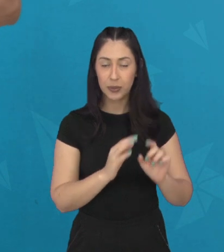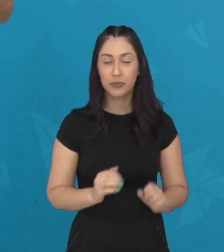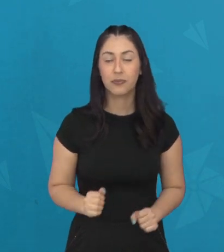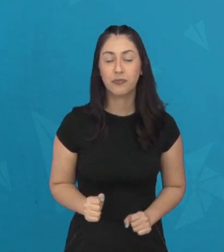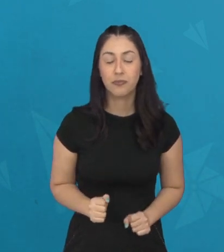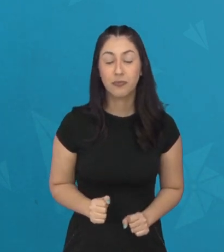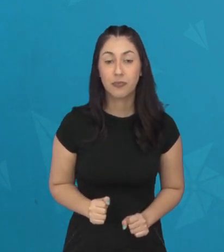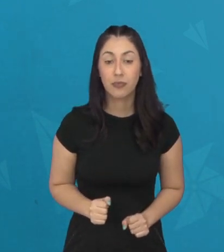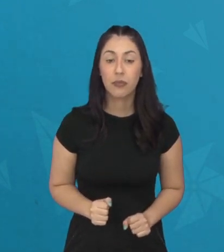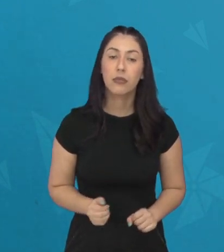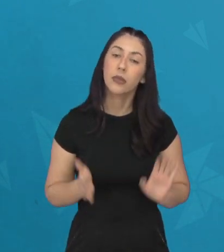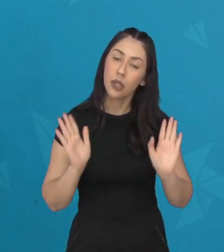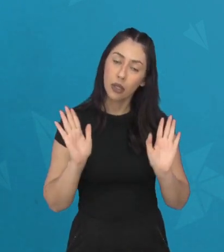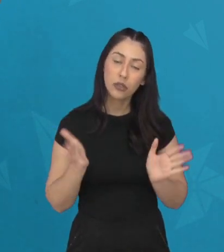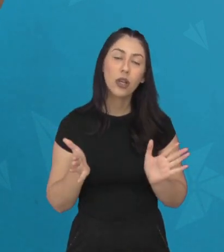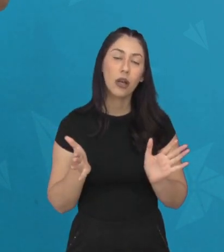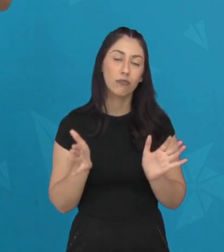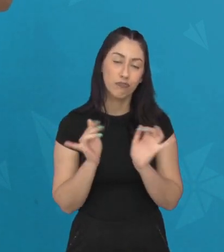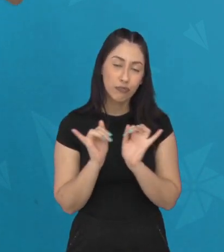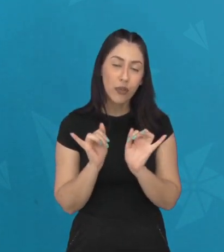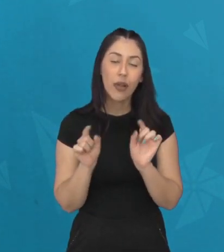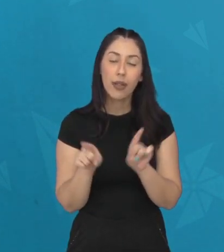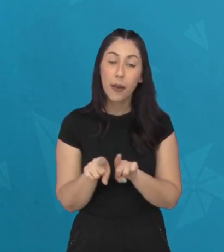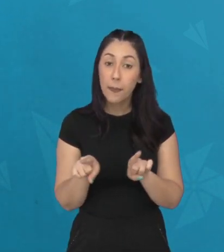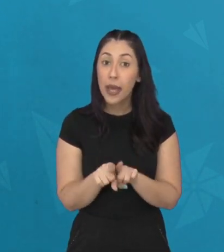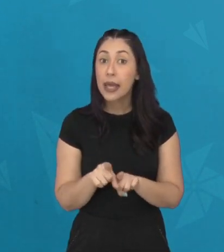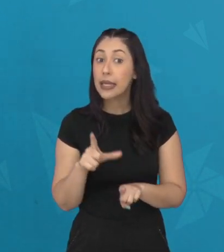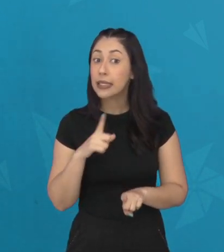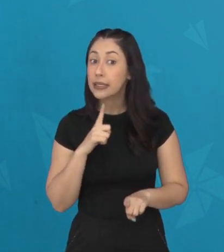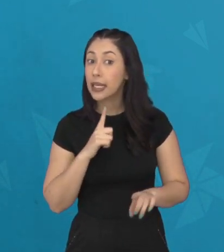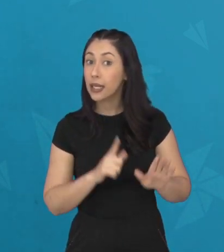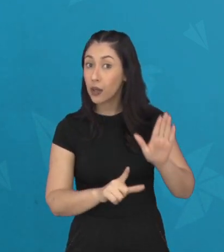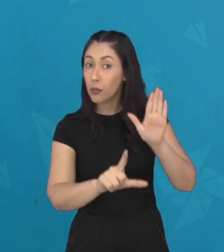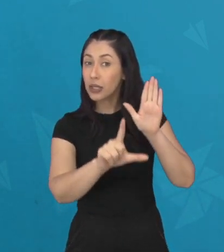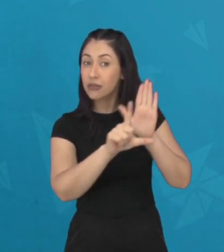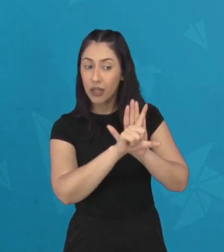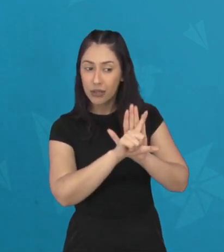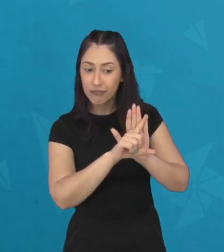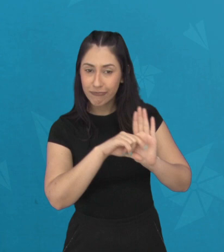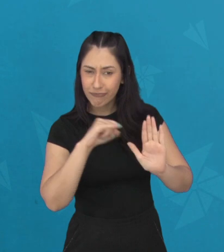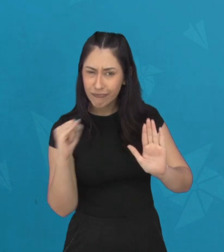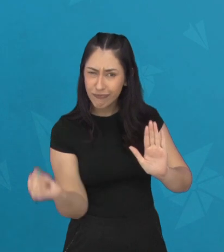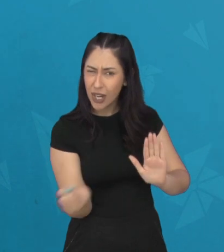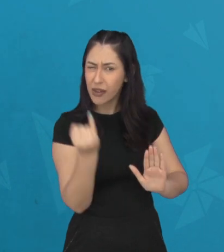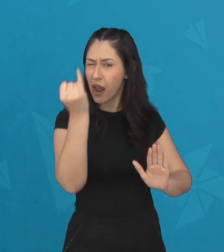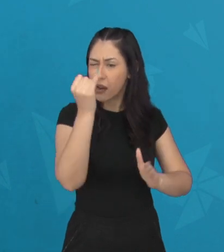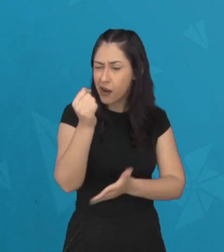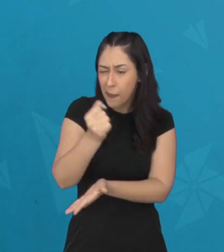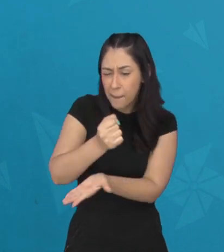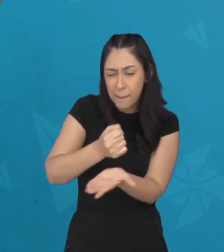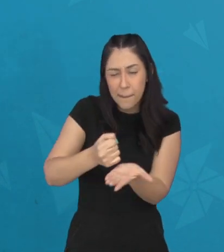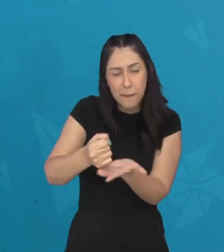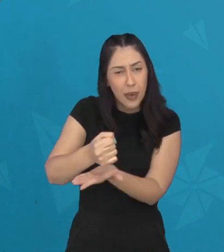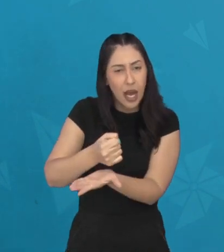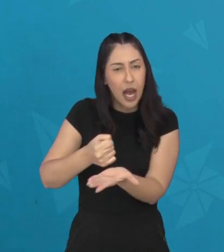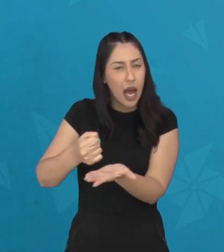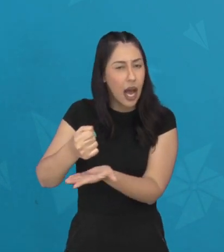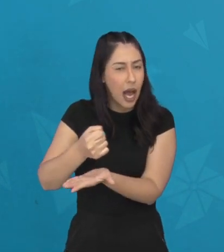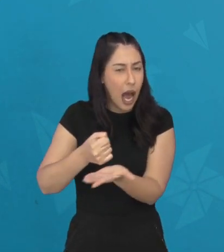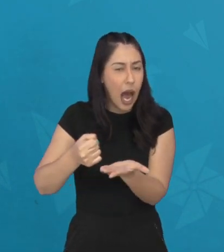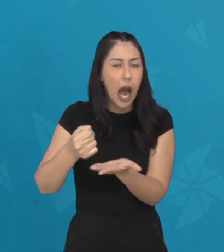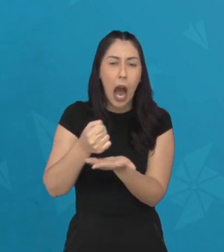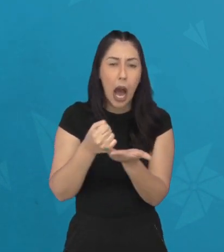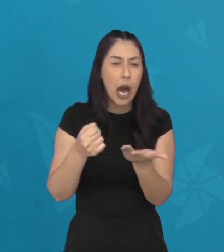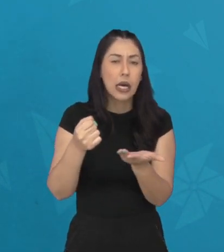Né? E como falei, né, existem algumas leis fundamentais que, de fato, fundamentam toda a questão da estequiometria